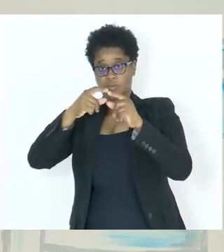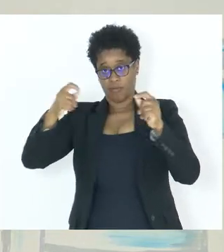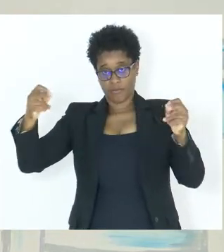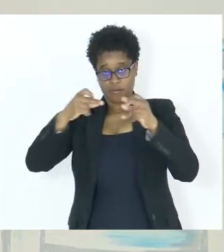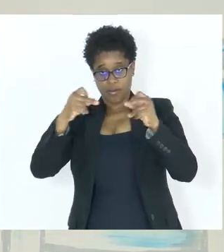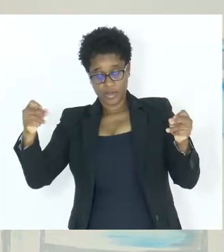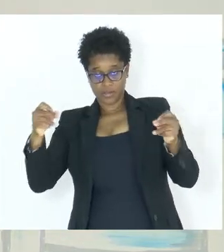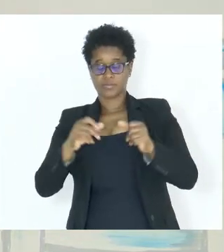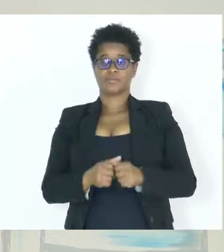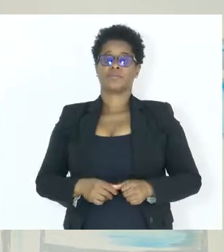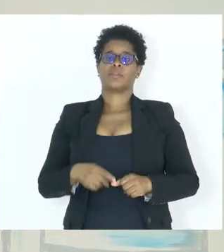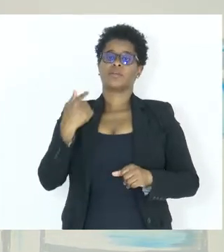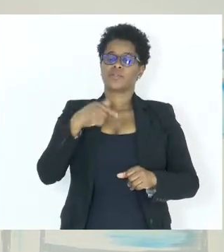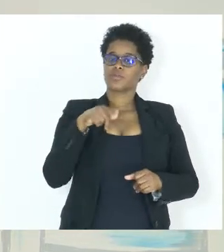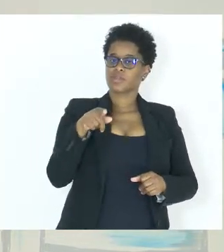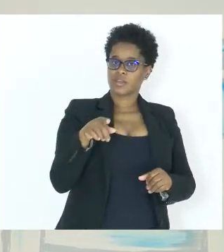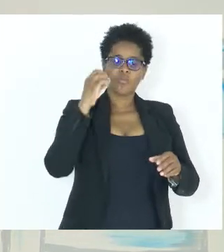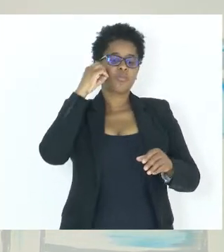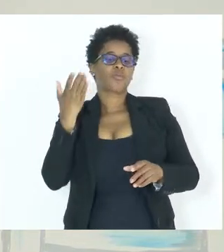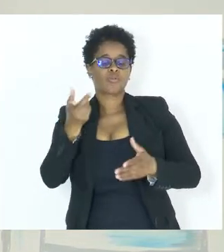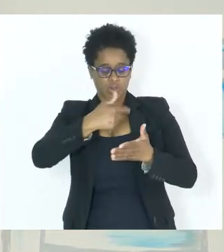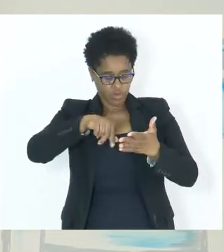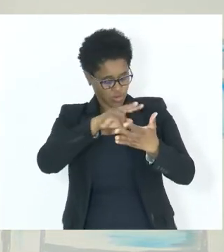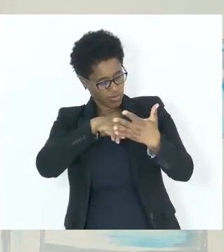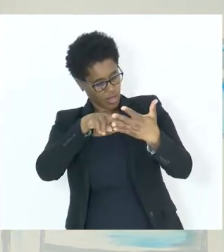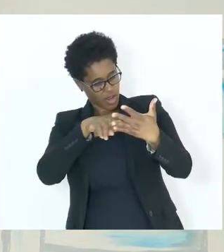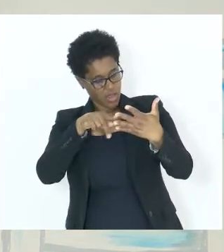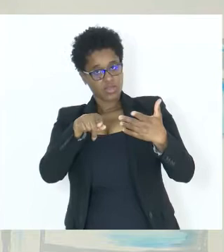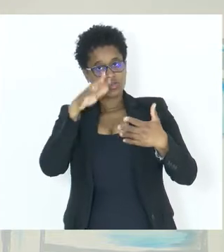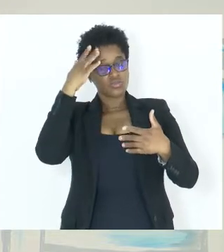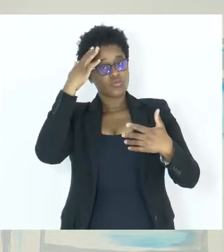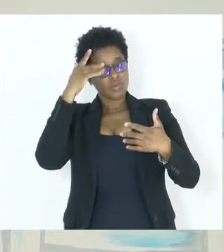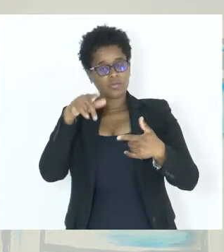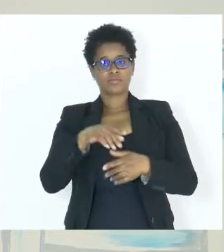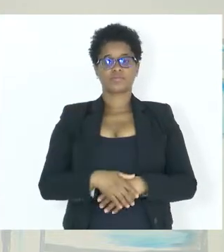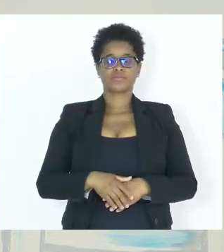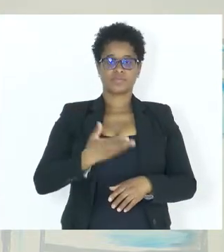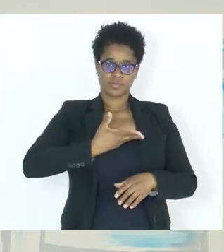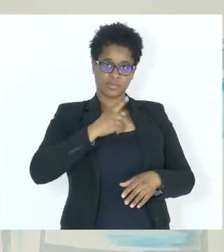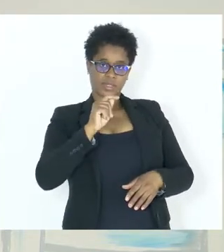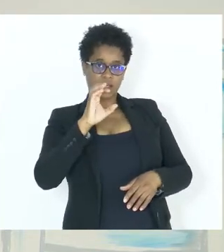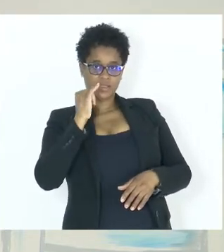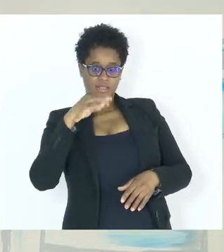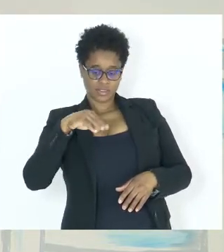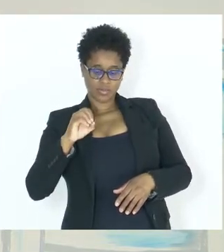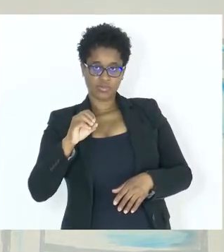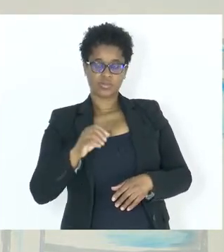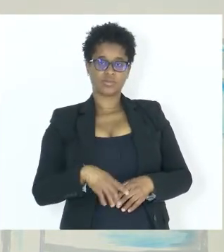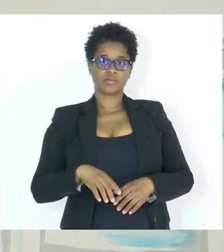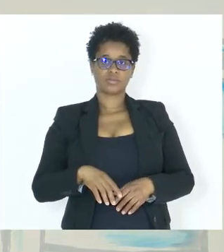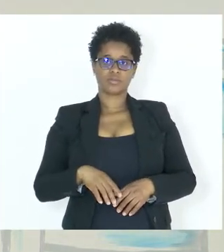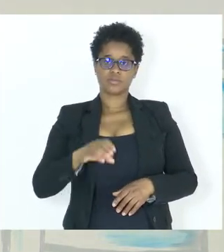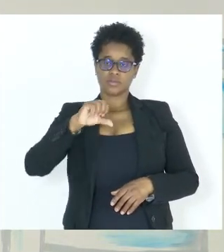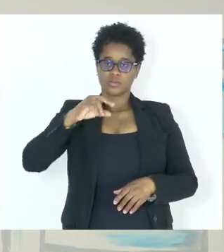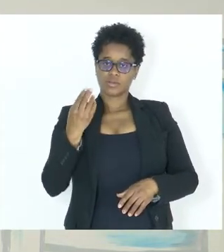Então, temos aqui, como é que nós podemos ler este número? 15º, ali